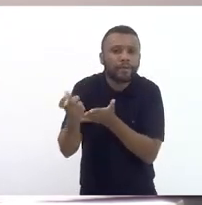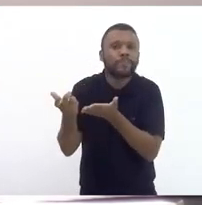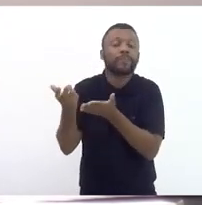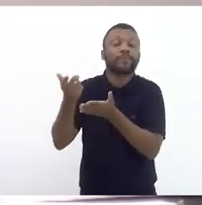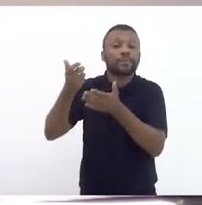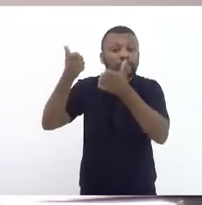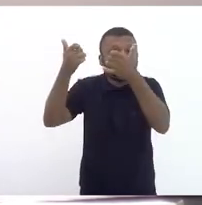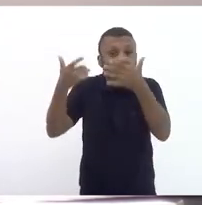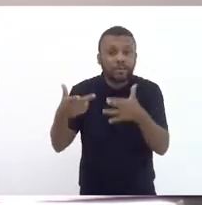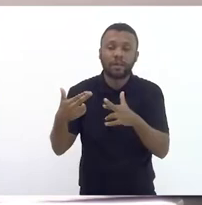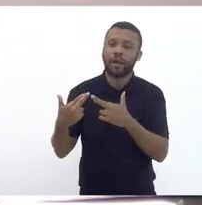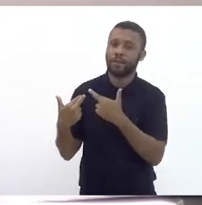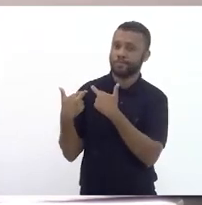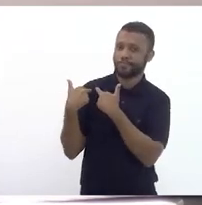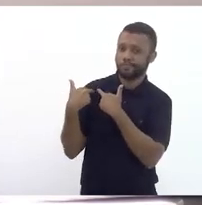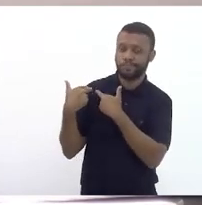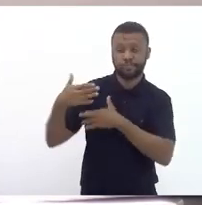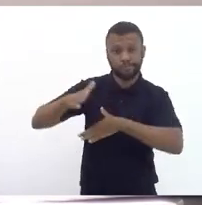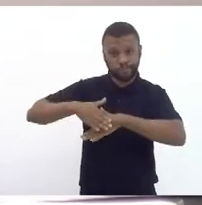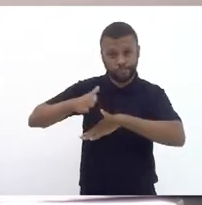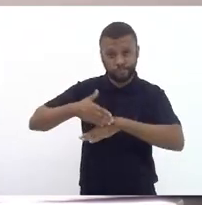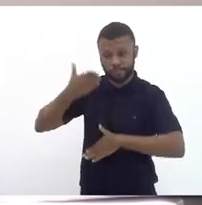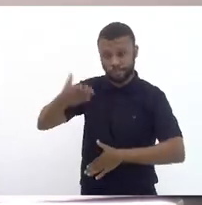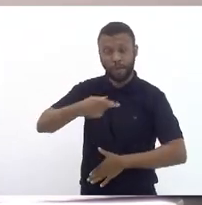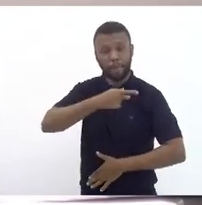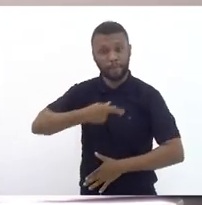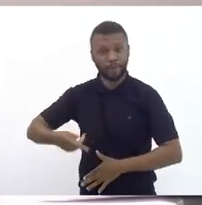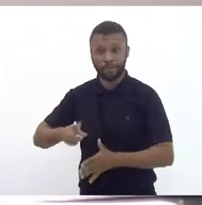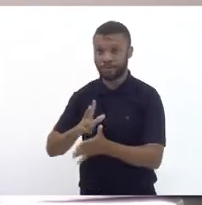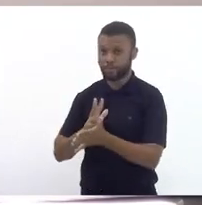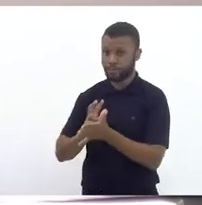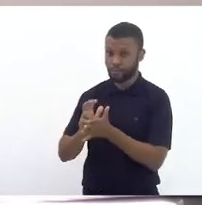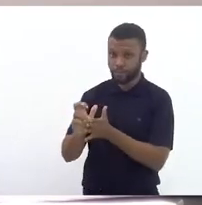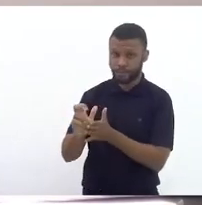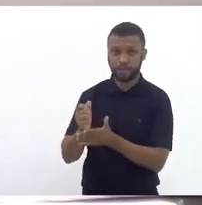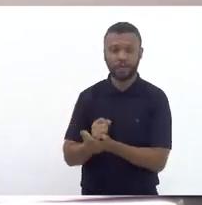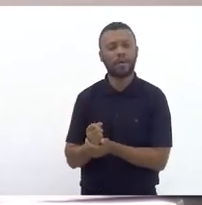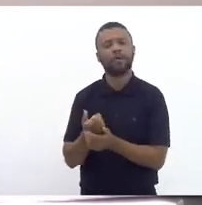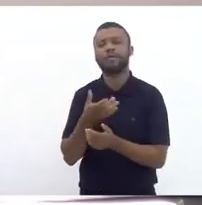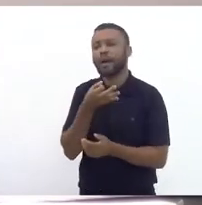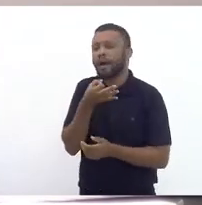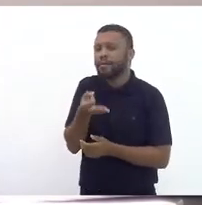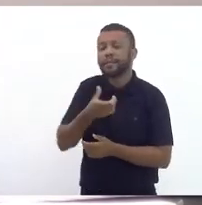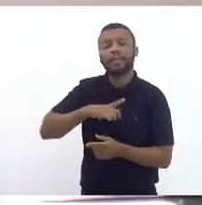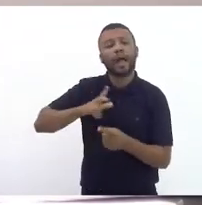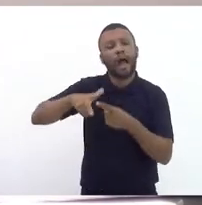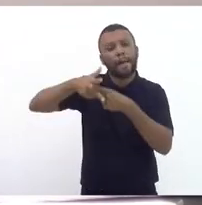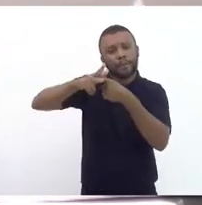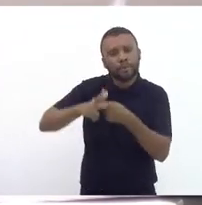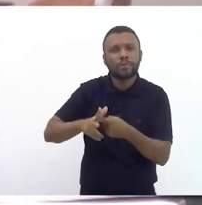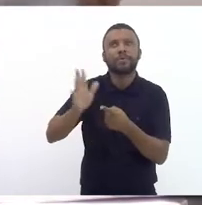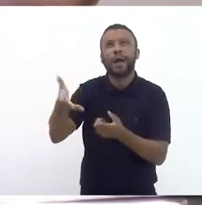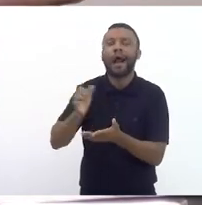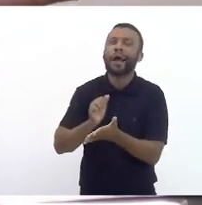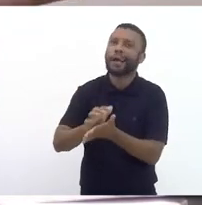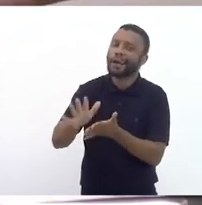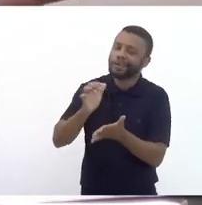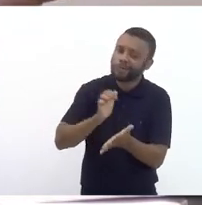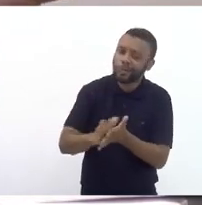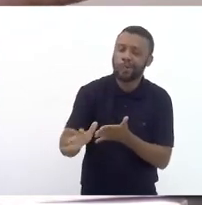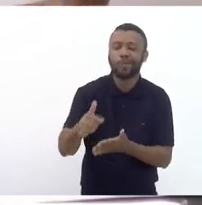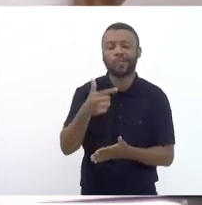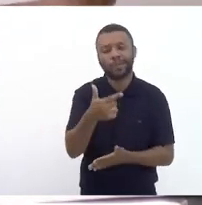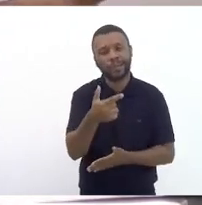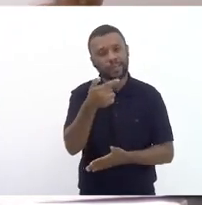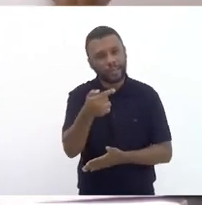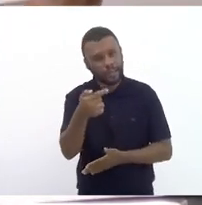bem responsável, a responsabilidade da sua pessoa. Quando o senhor afirma aqui que faz a manutenção, que já gastou